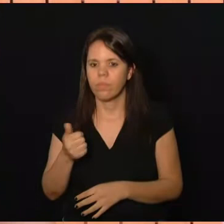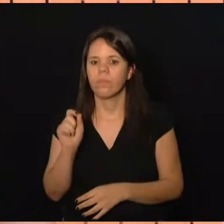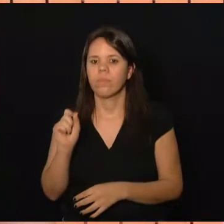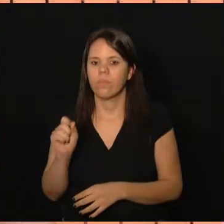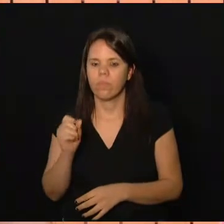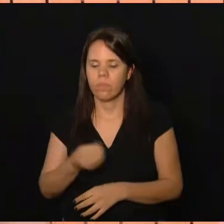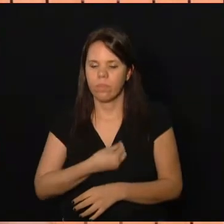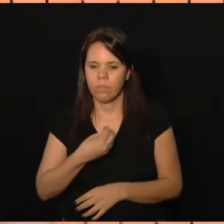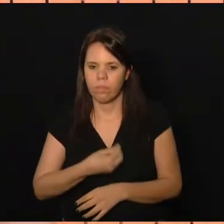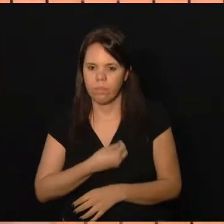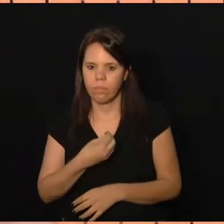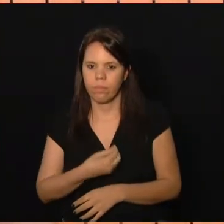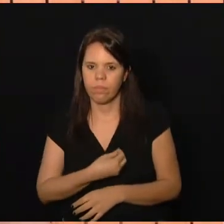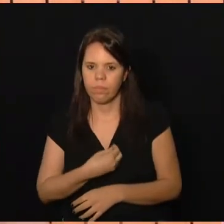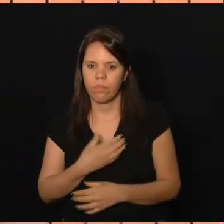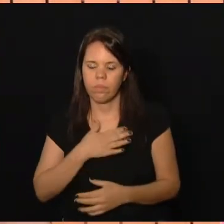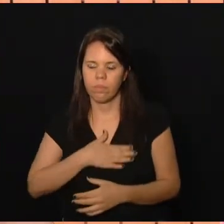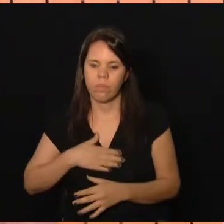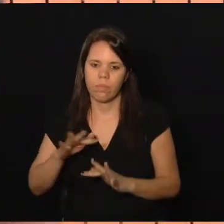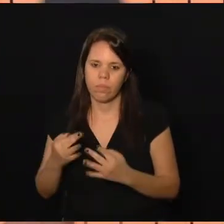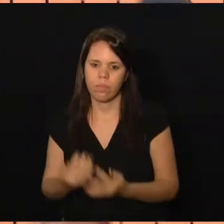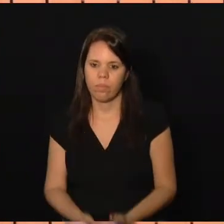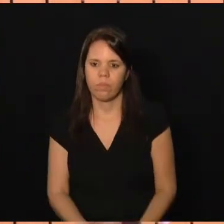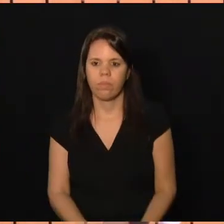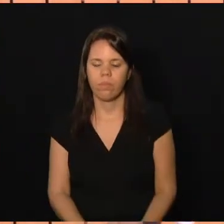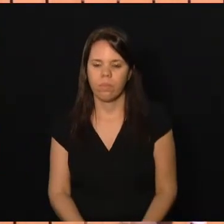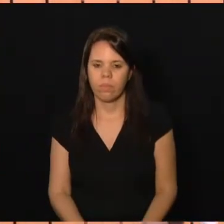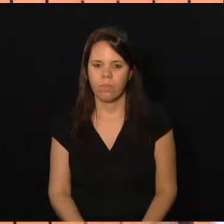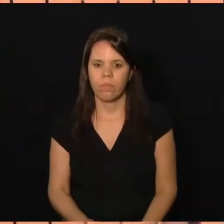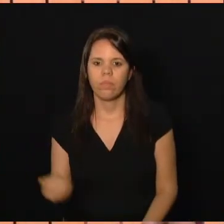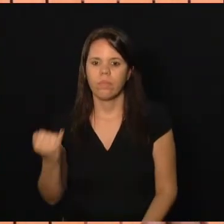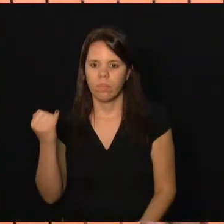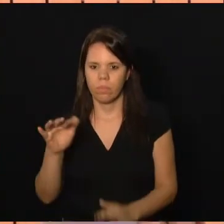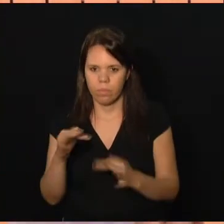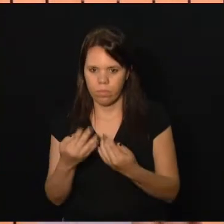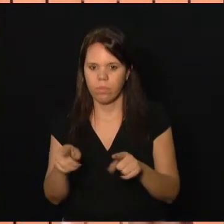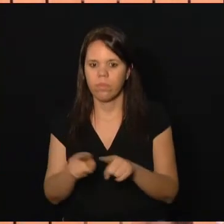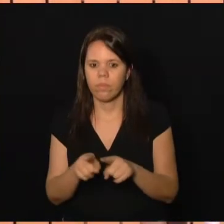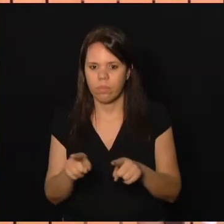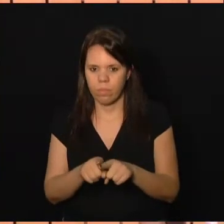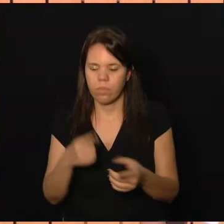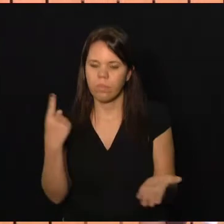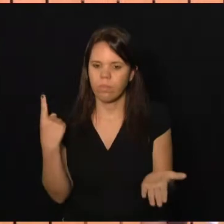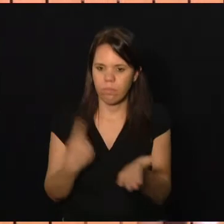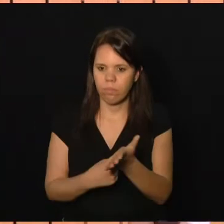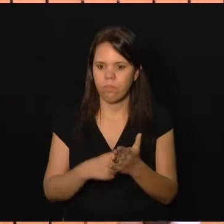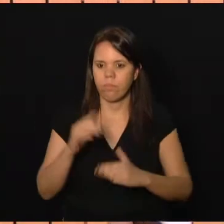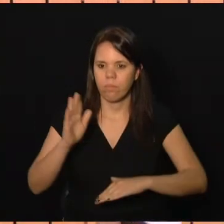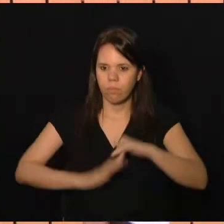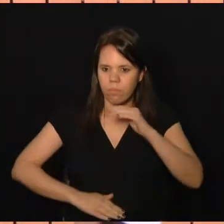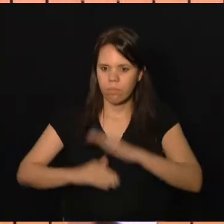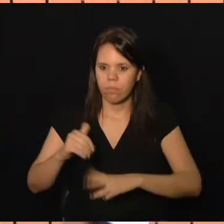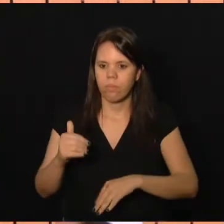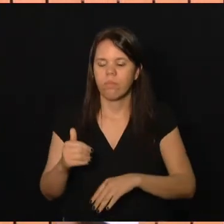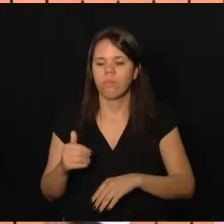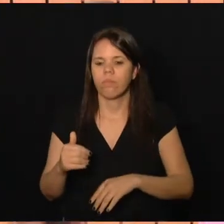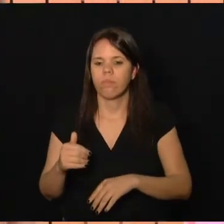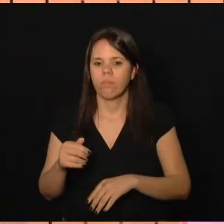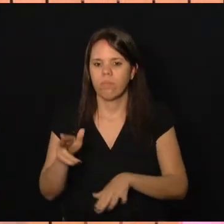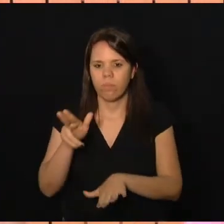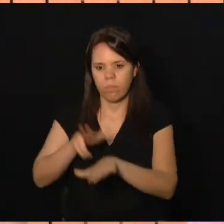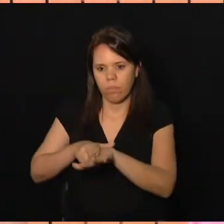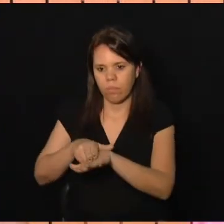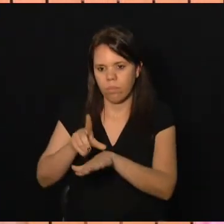a vida e o bem-estar da família. Agora é importante que a família também conte com profissionais, como a psicanalista Débora falou, né,